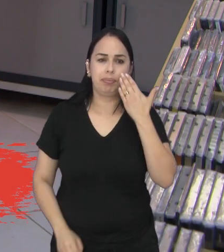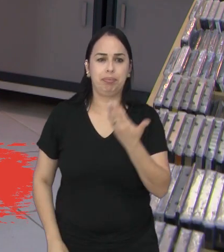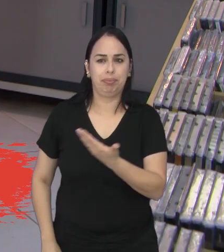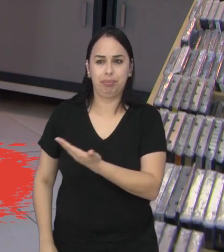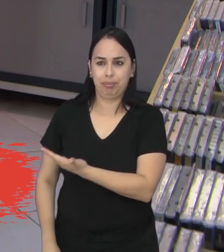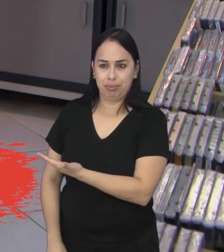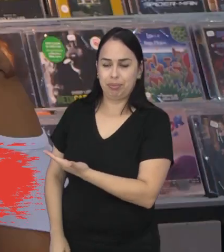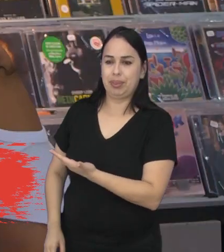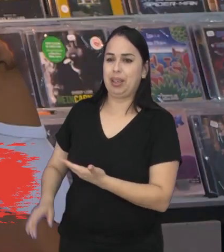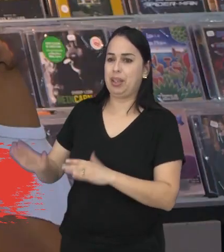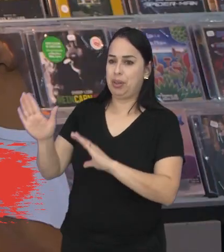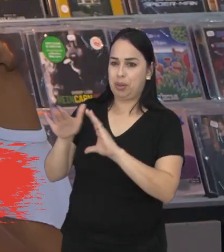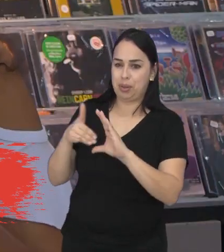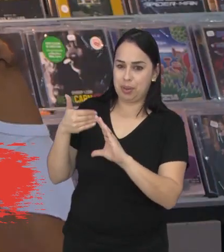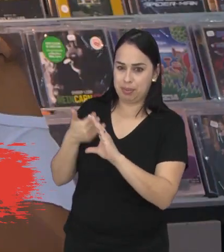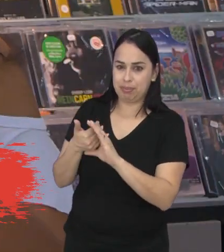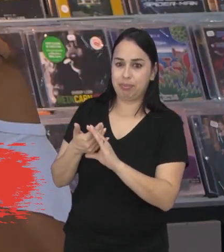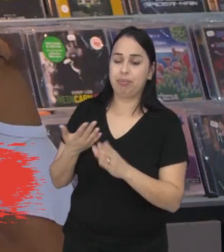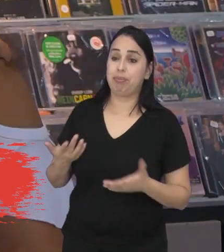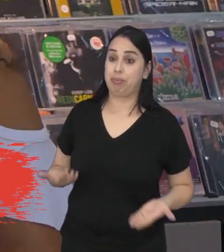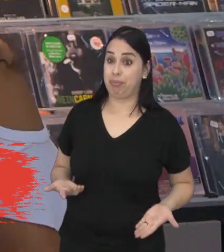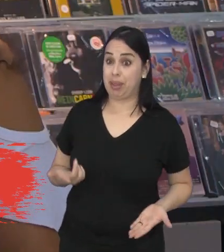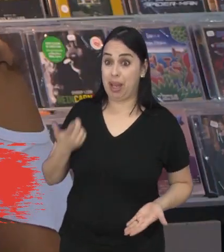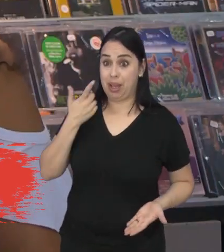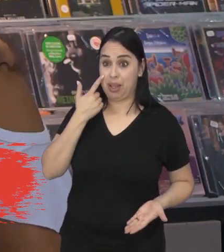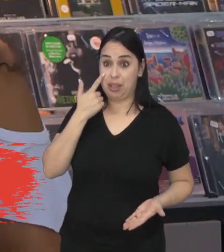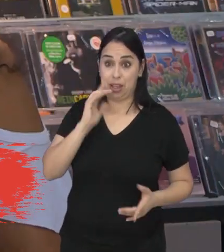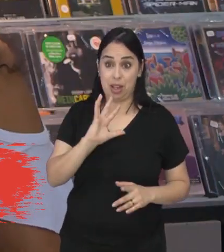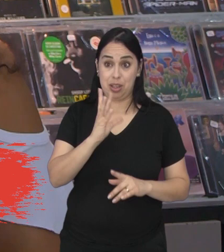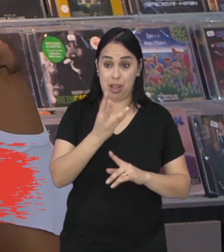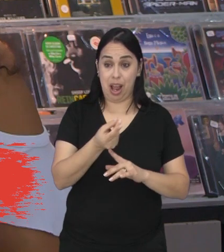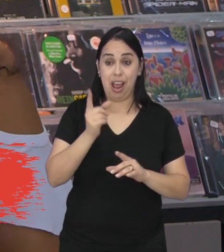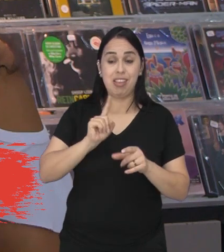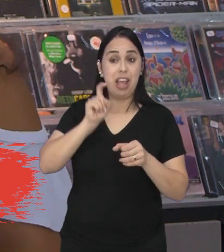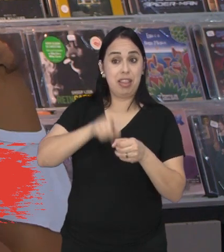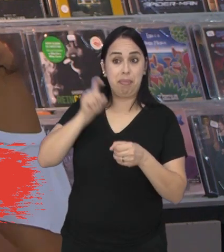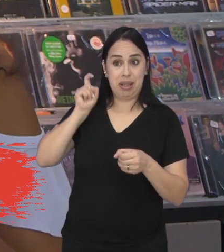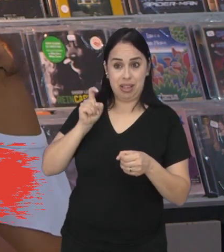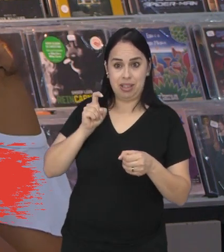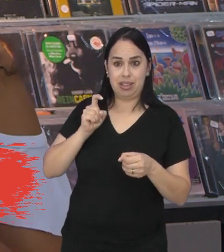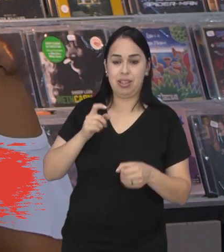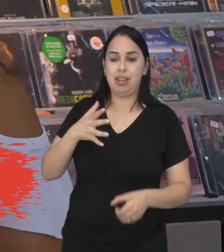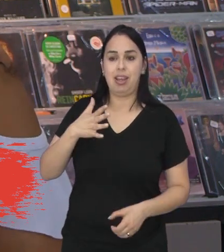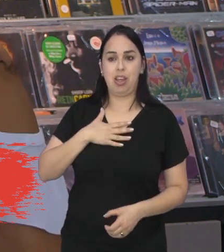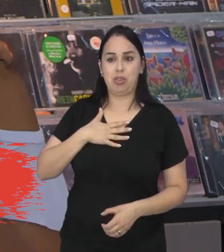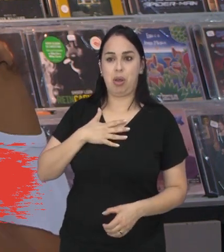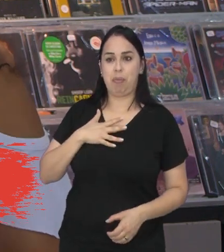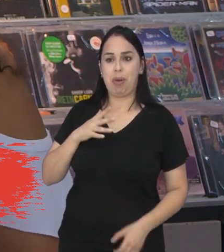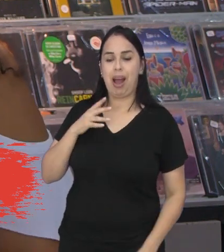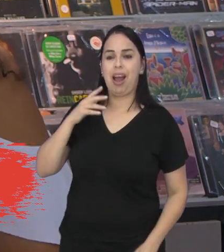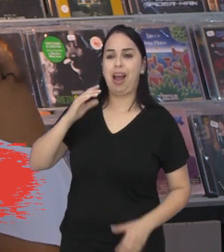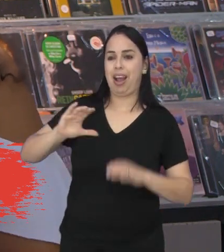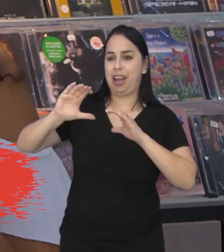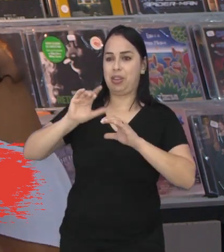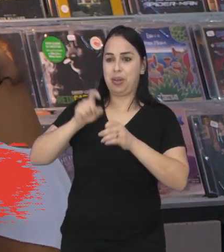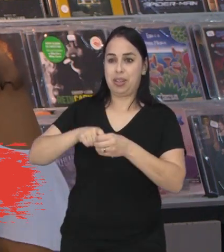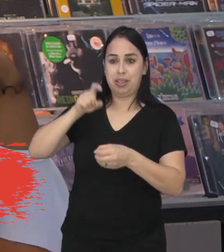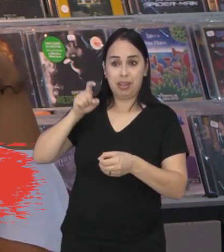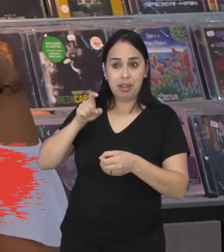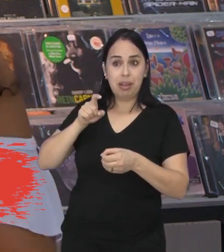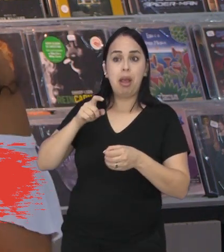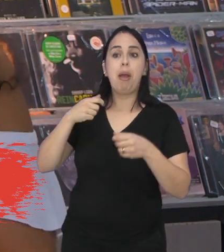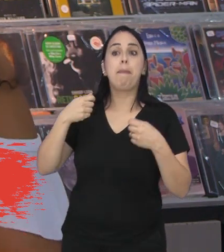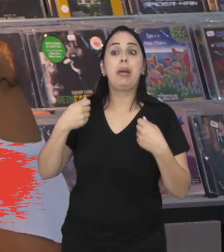Facebook, canal do YouTube. E ó, a gente fala da arte independente, né? Eu sou uma artista independente, mas a arte independente, ela